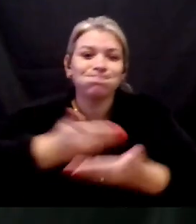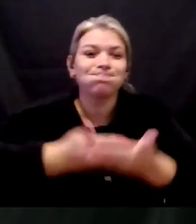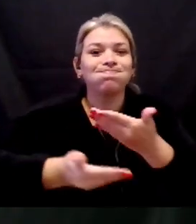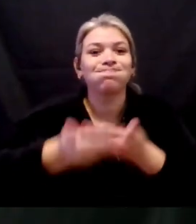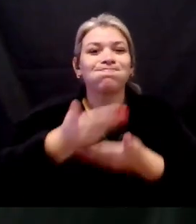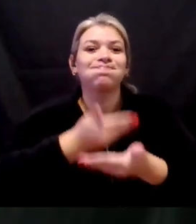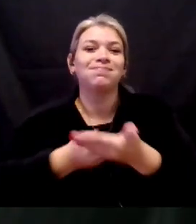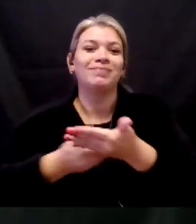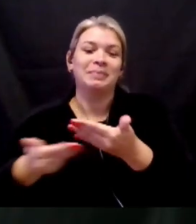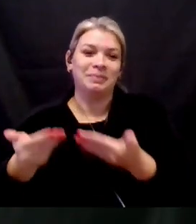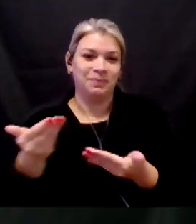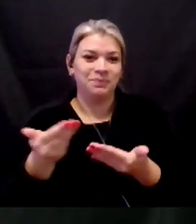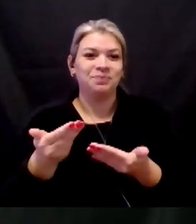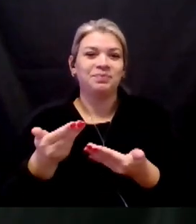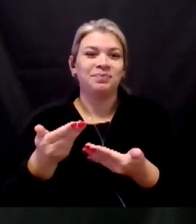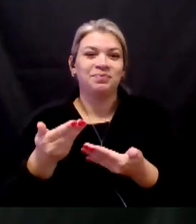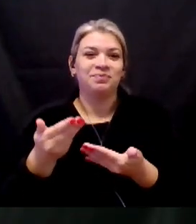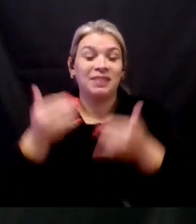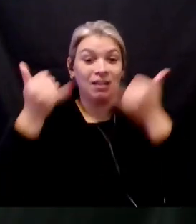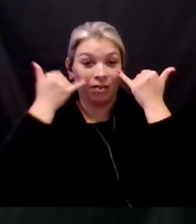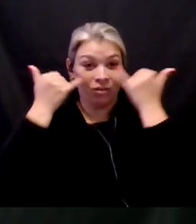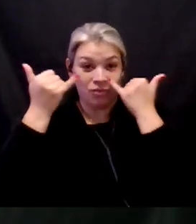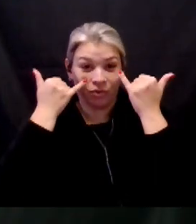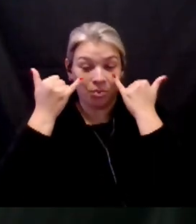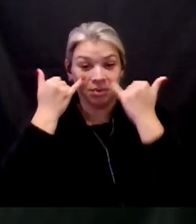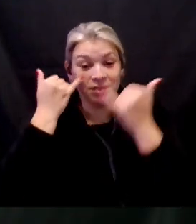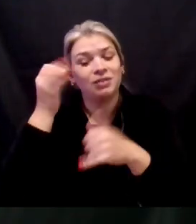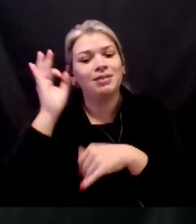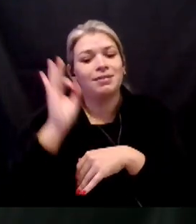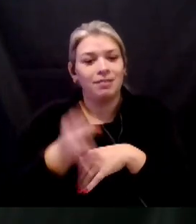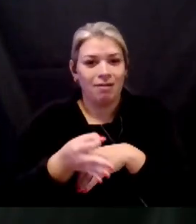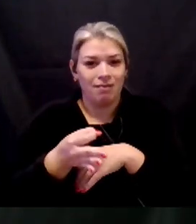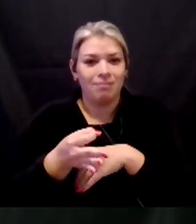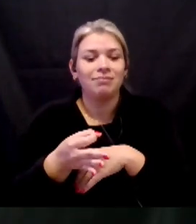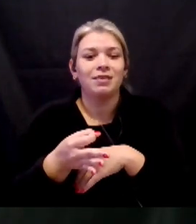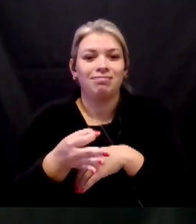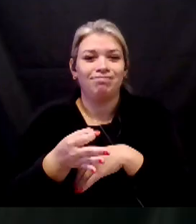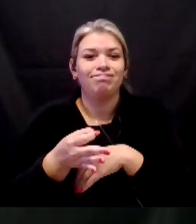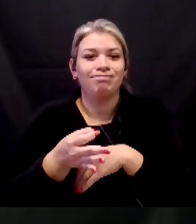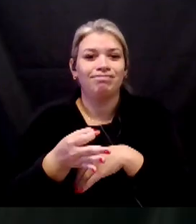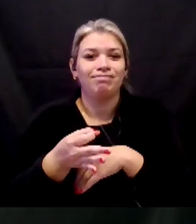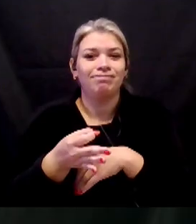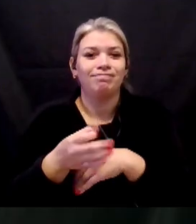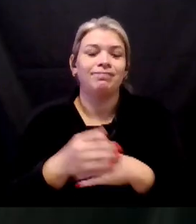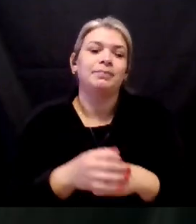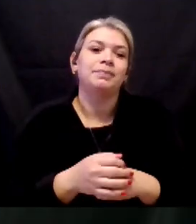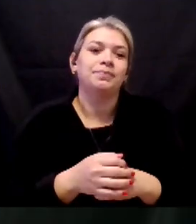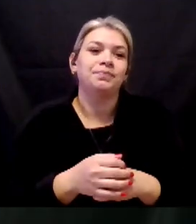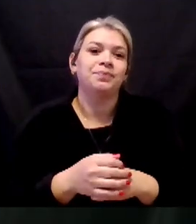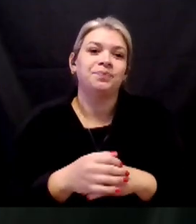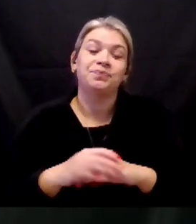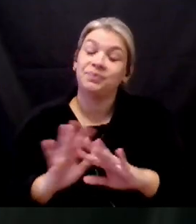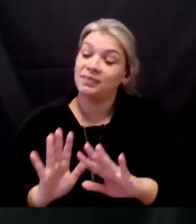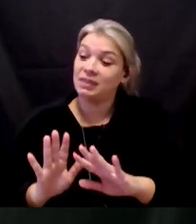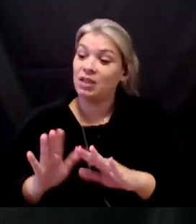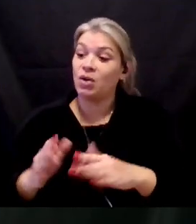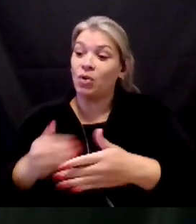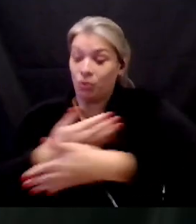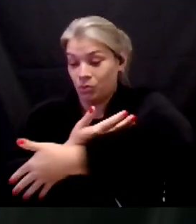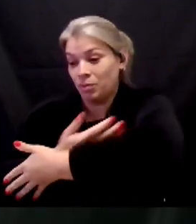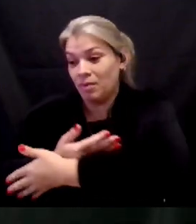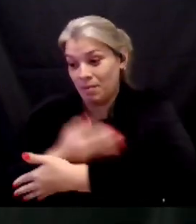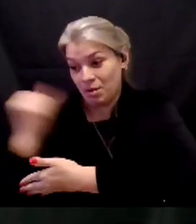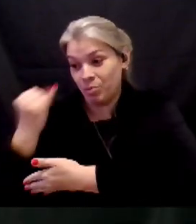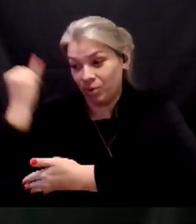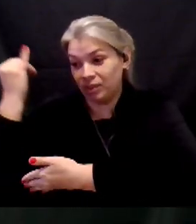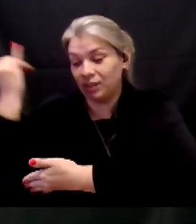e correta, né? Para mais pessoas que a gente puder. Agora, essa questão do bebê é importante a gente falar, né, doutora? Sim.